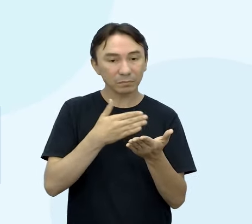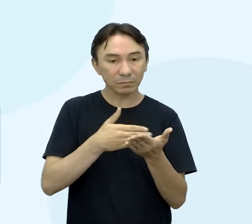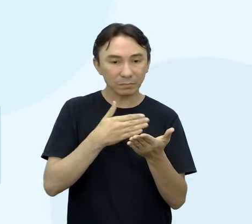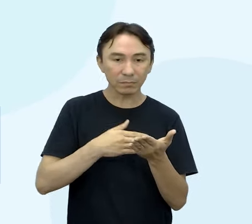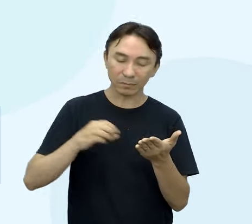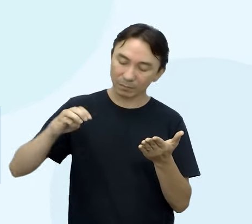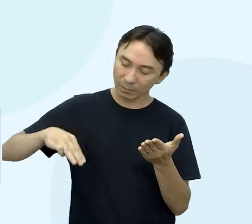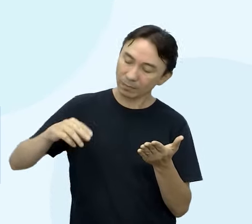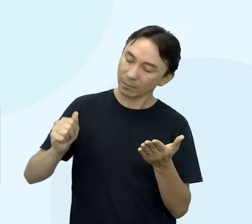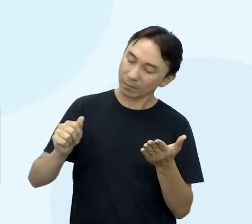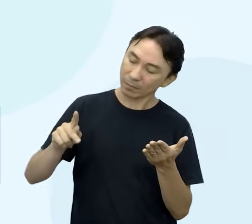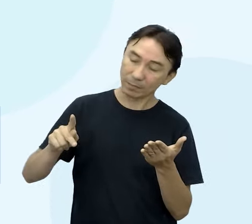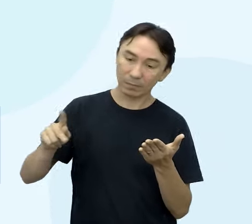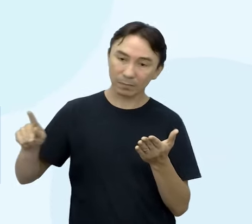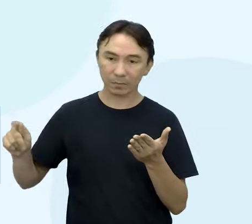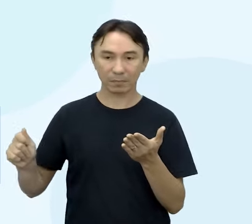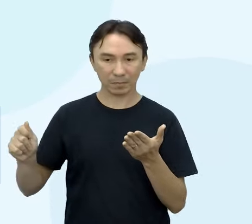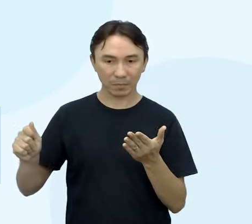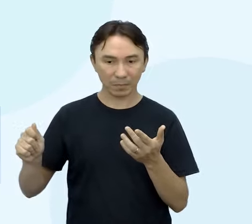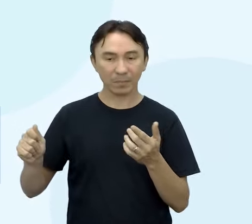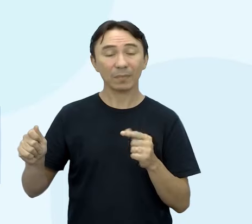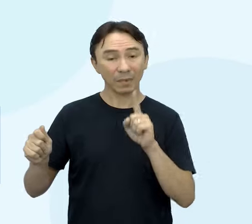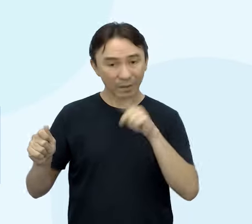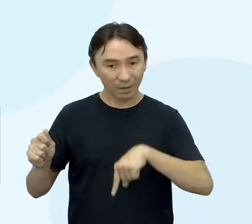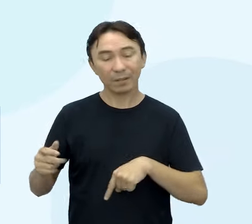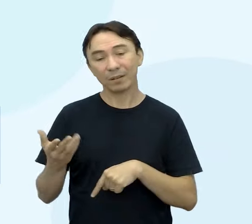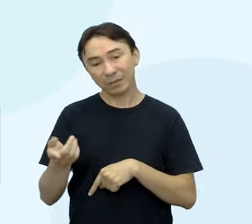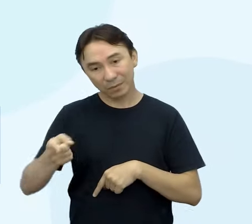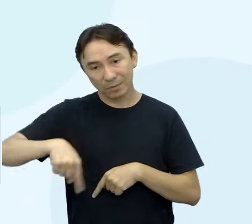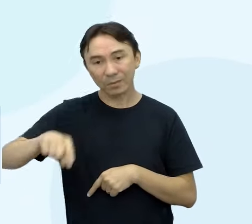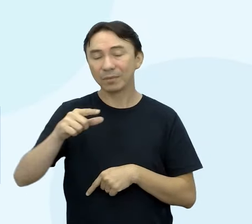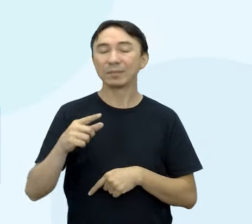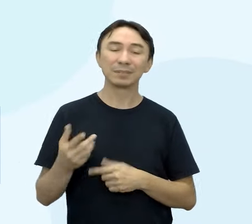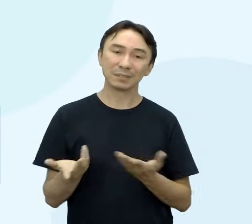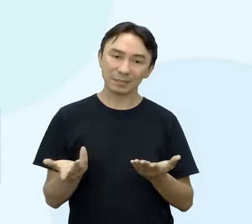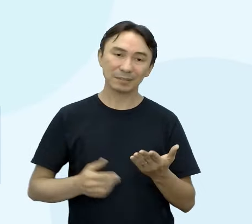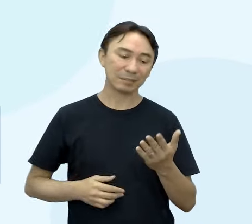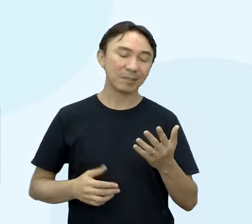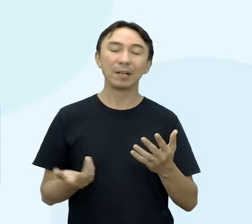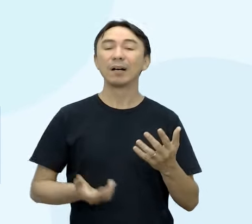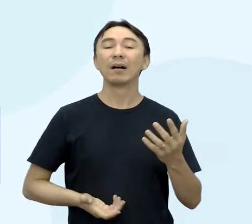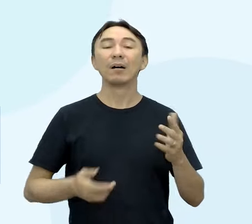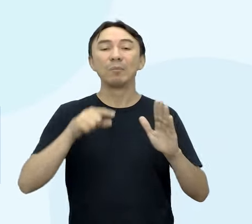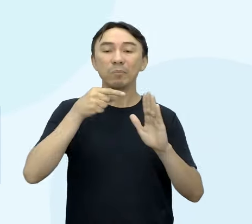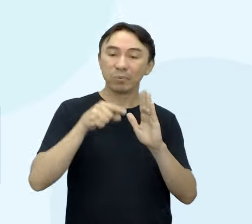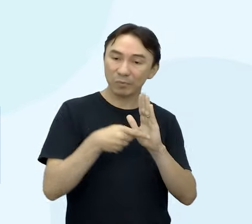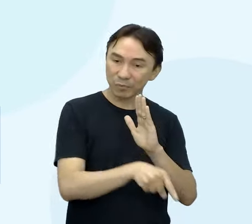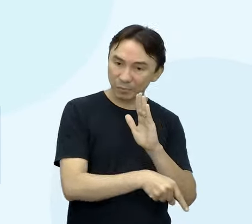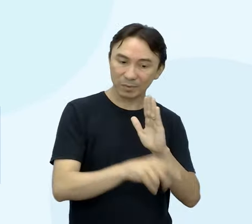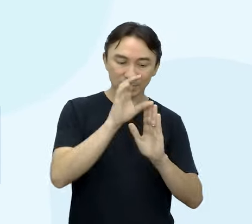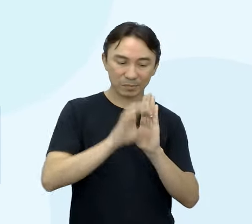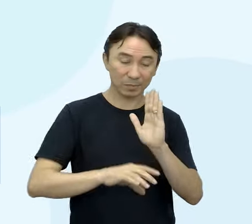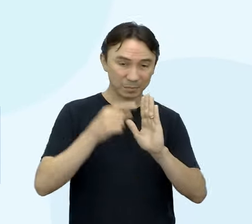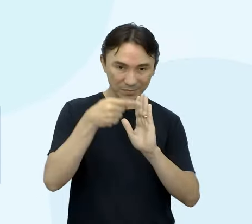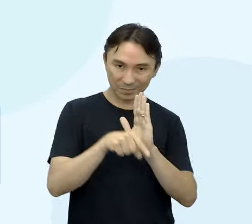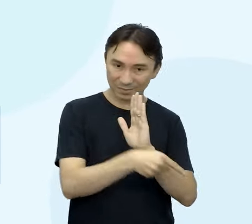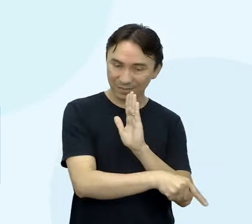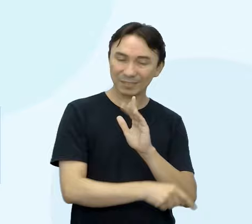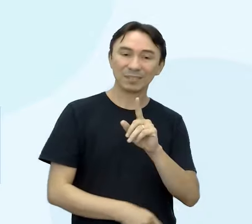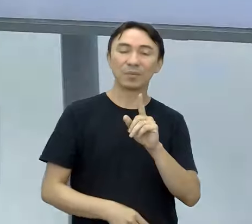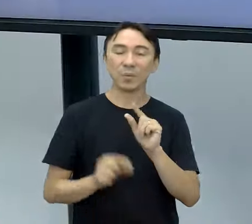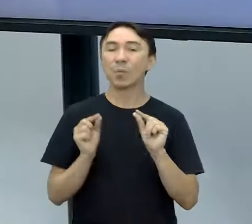Material de apoio ao planejamento e práticas do nosso aprofundamento e o nosso aprofundamento chama-se Meu Papel no Desenvolvimento